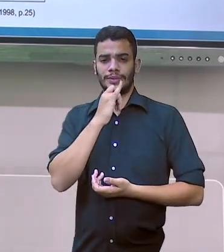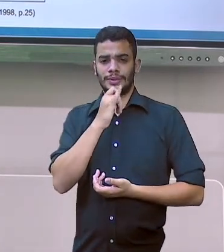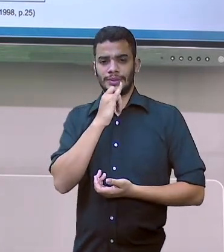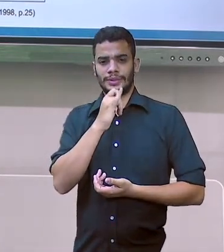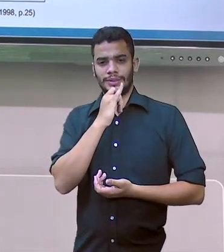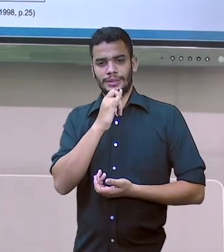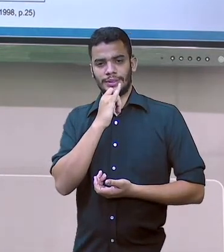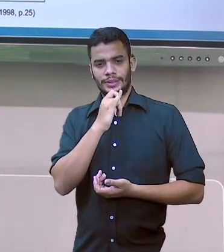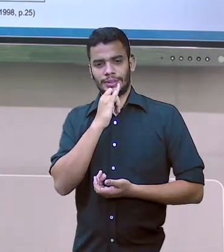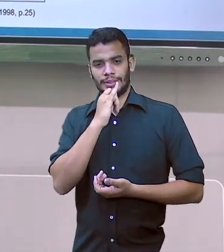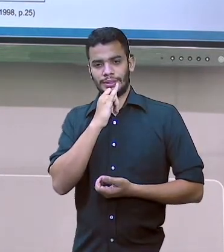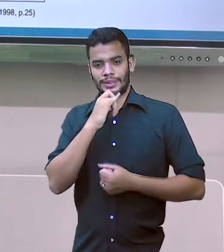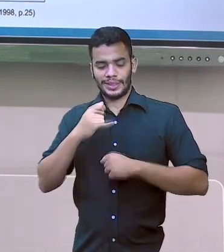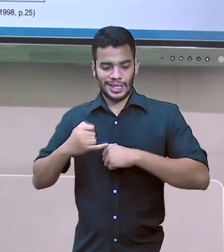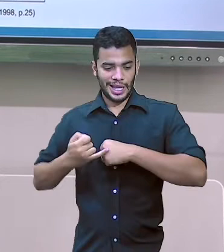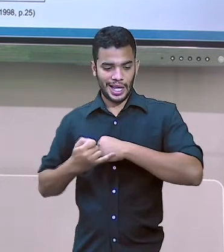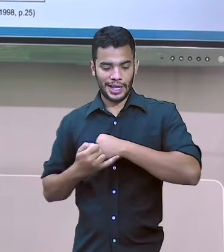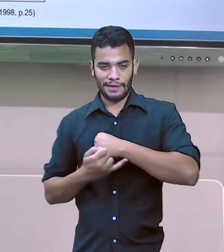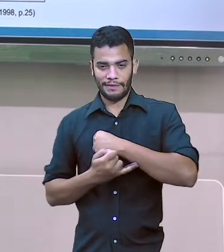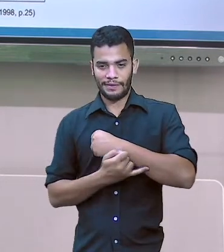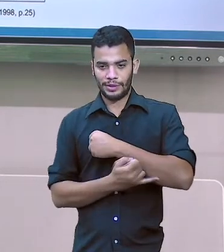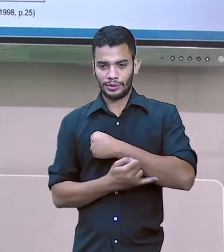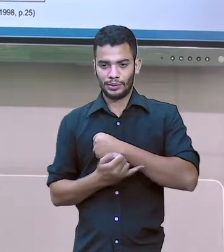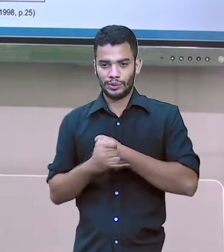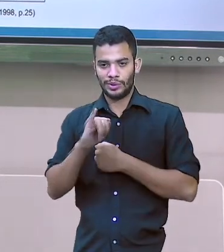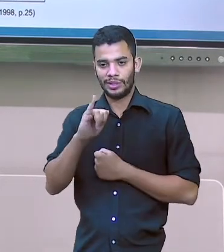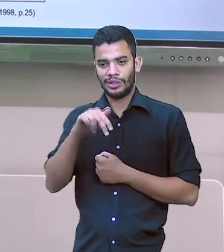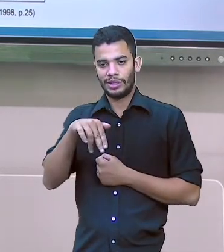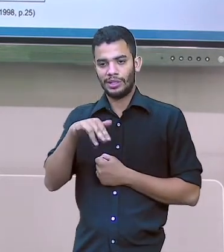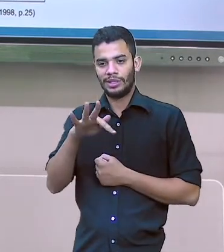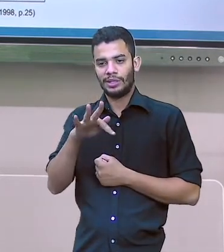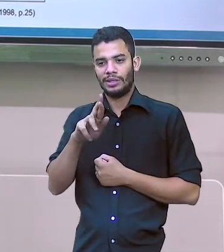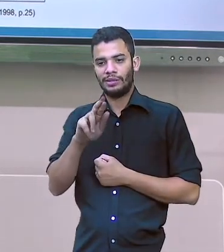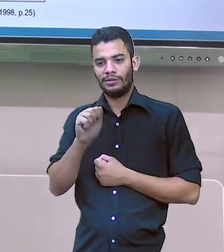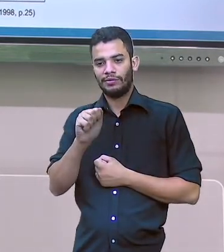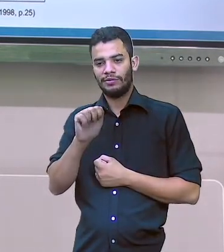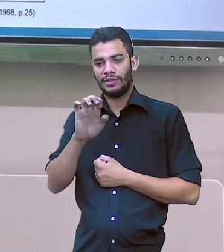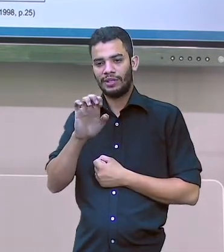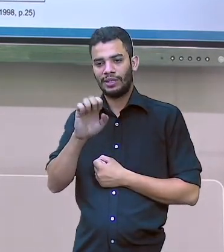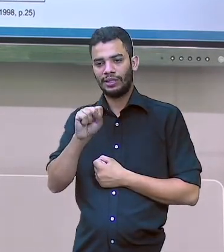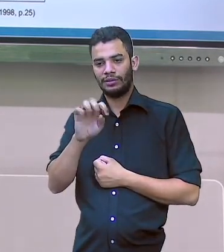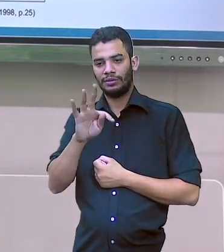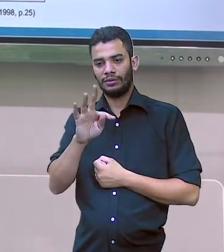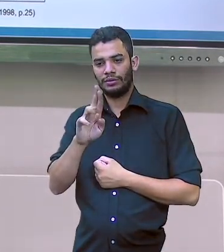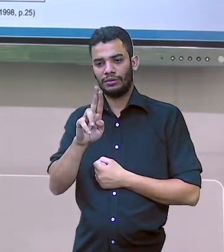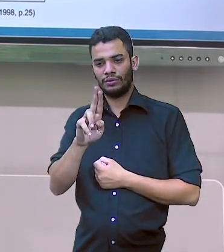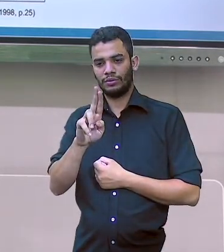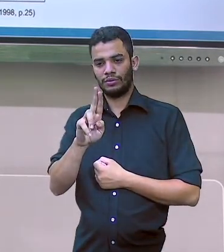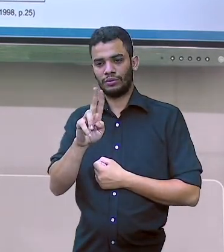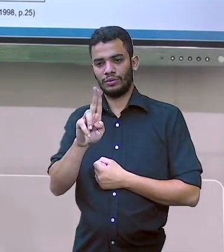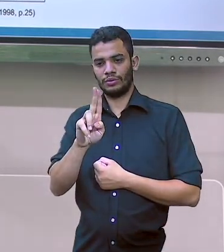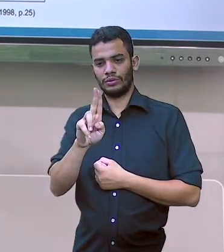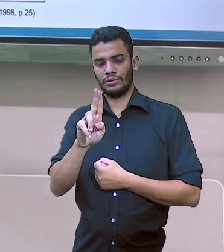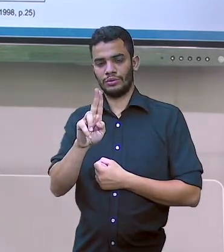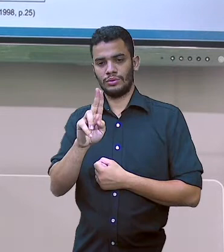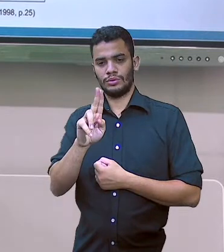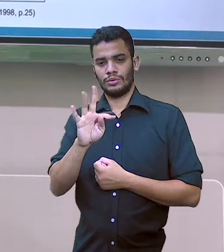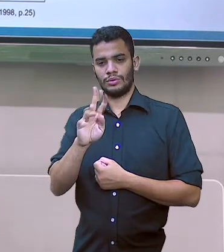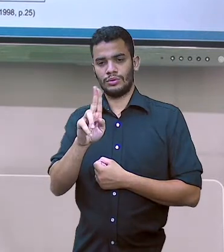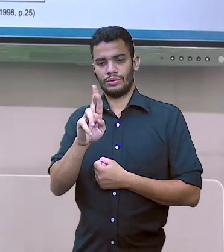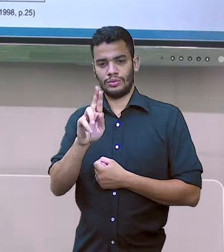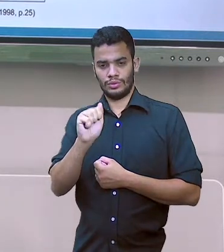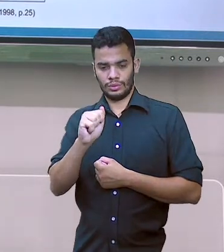transporte estava onde? Ela ficou centralizada aqui. Por quê? Aonde